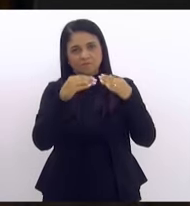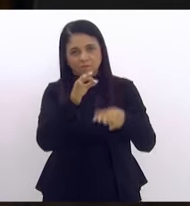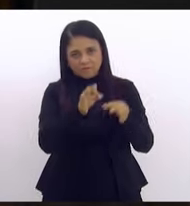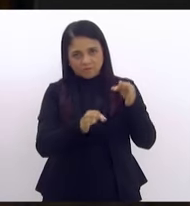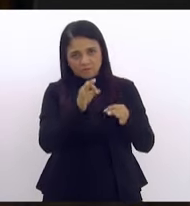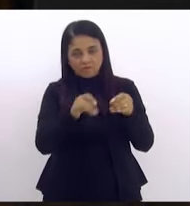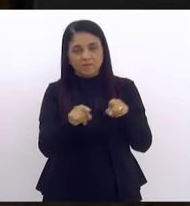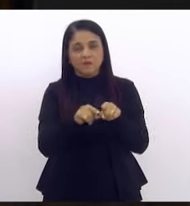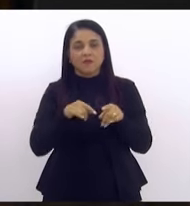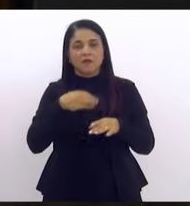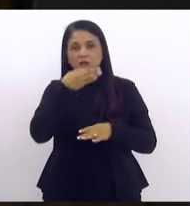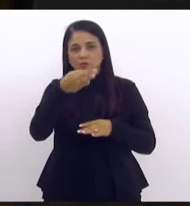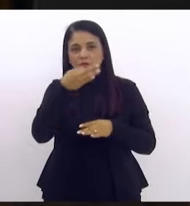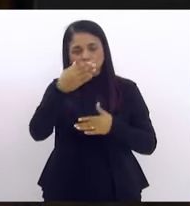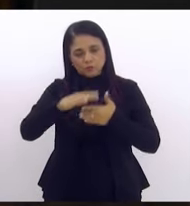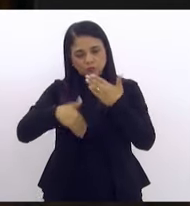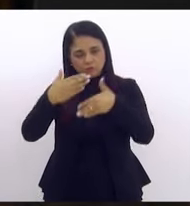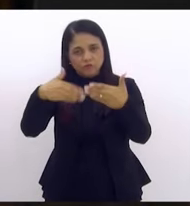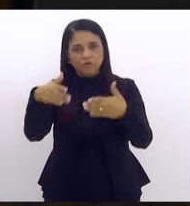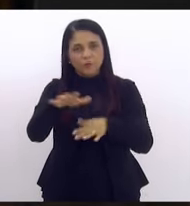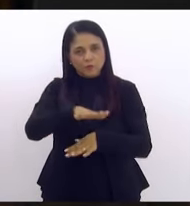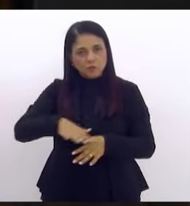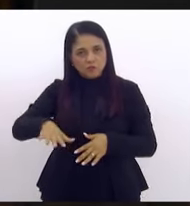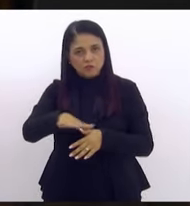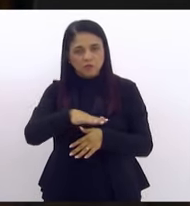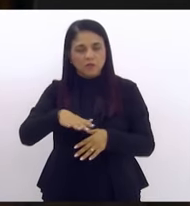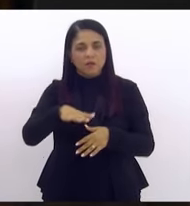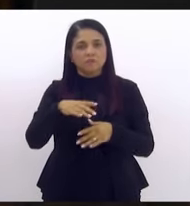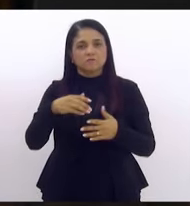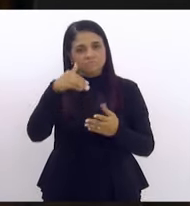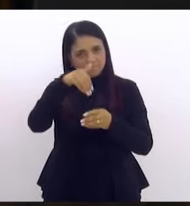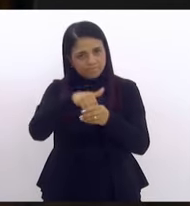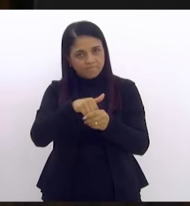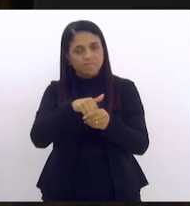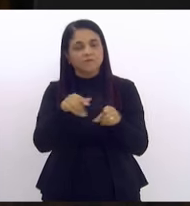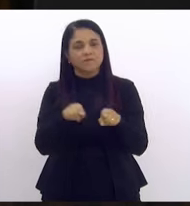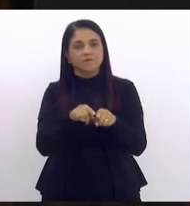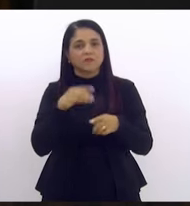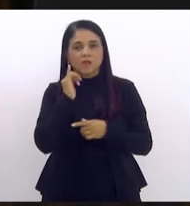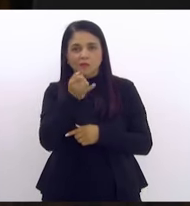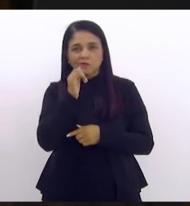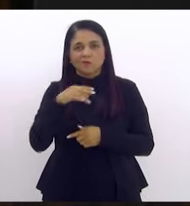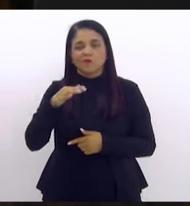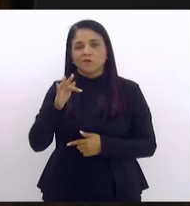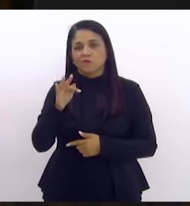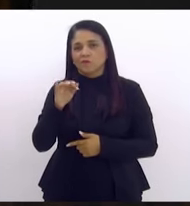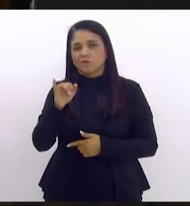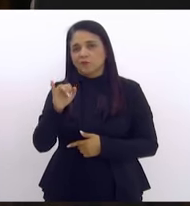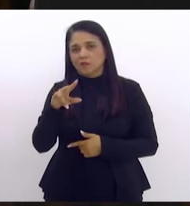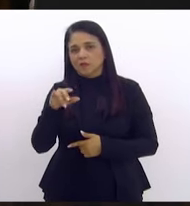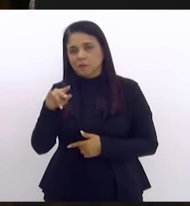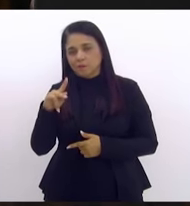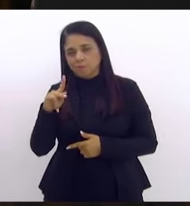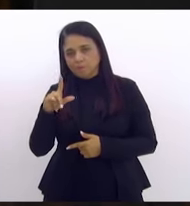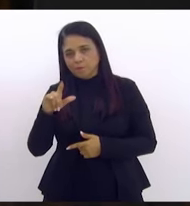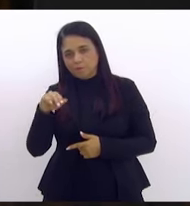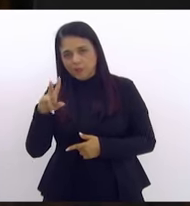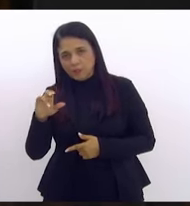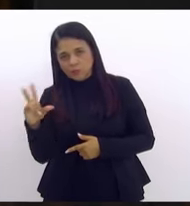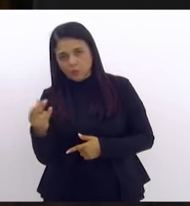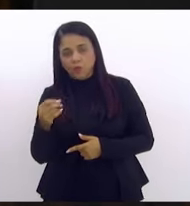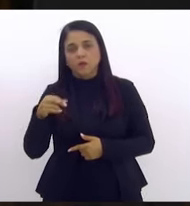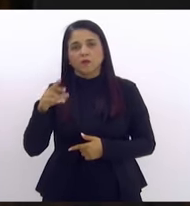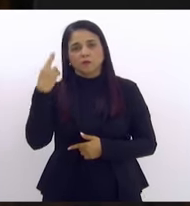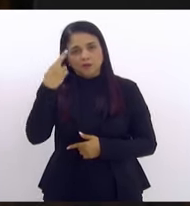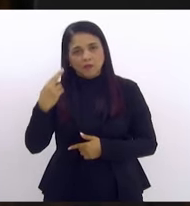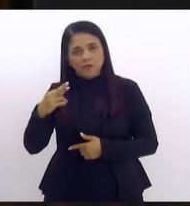de Assuntos Municipais de Desenvolvimento Regional, favorável. Relatores, deputados Filipinho Raves e Renato Machado.